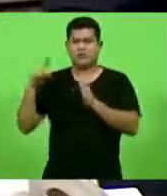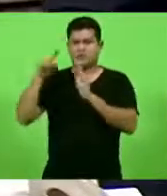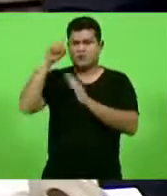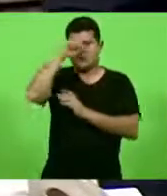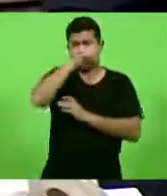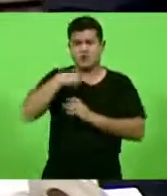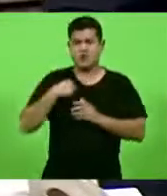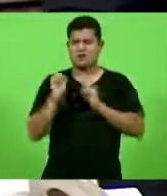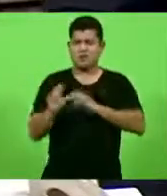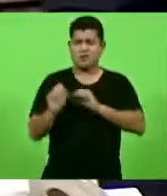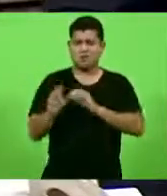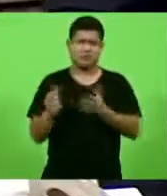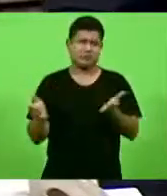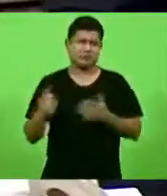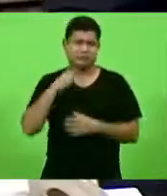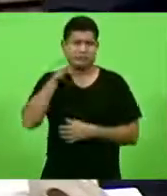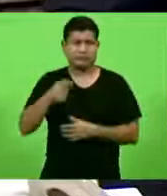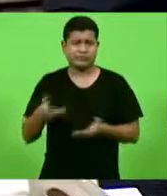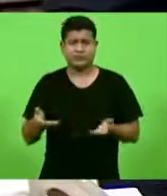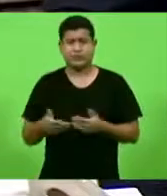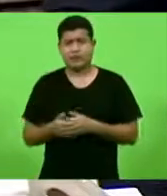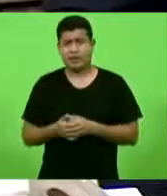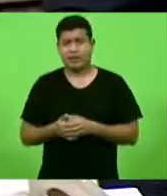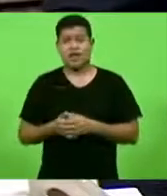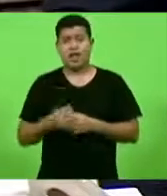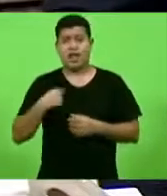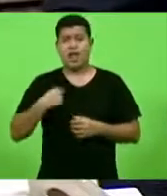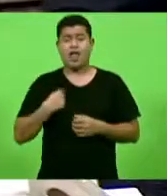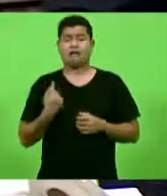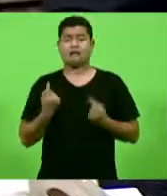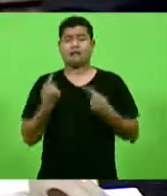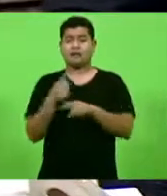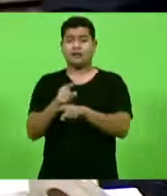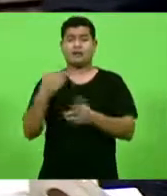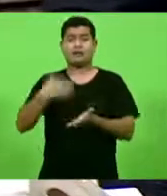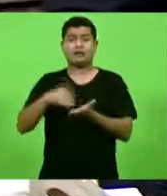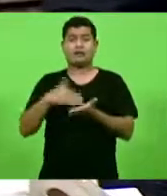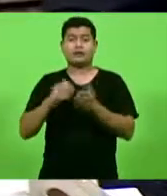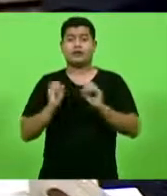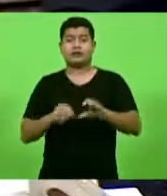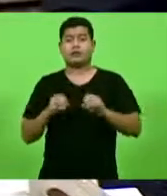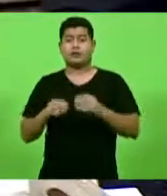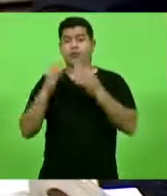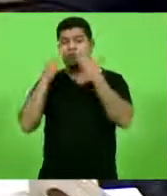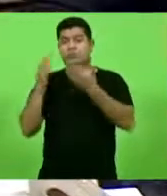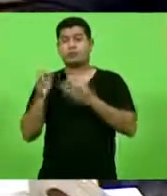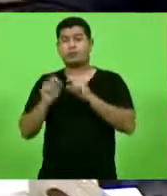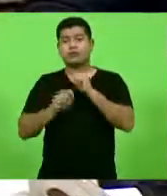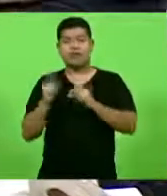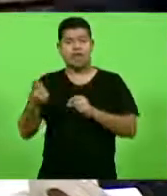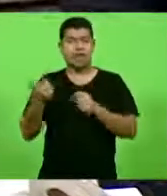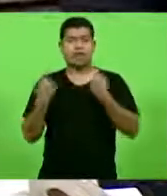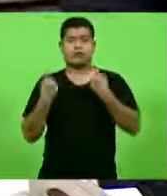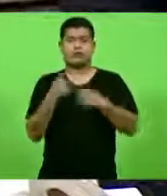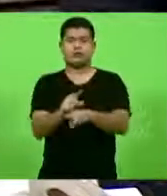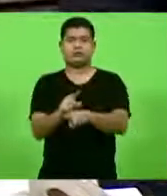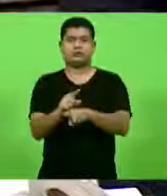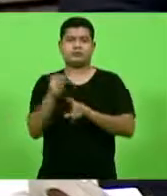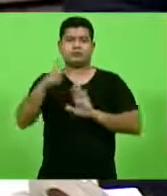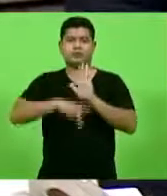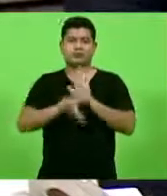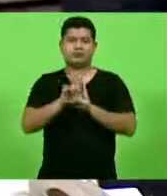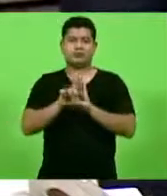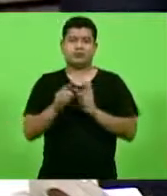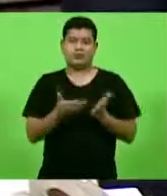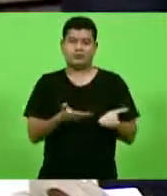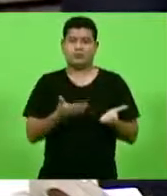direito. Eu sou absolutamente contrário. A Secretaria de Educação também se mostrou absolutamente contrário, ainda mais porque existe um